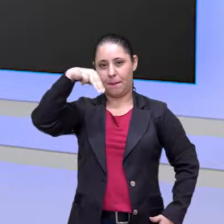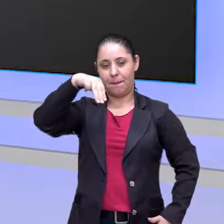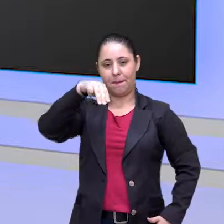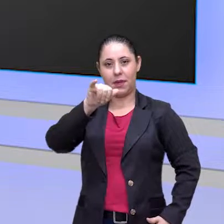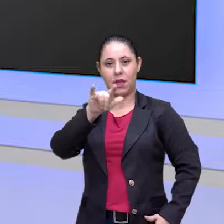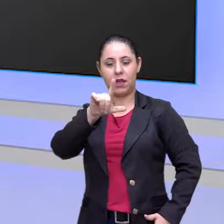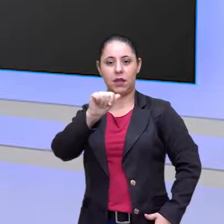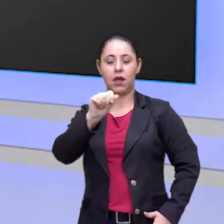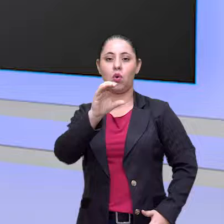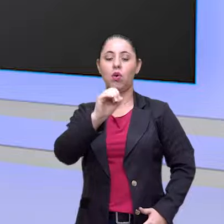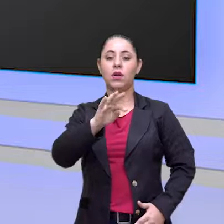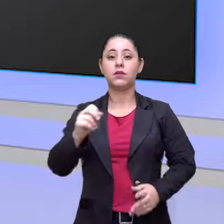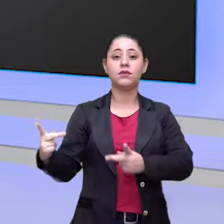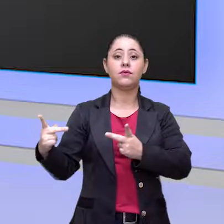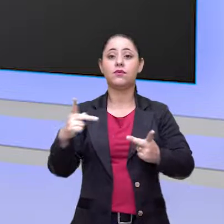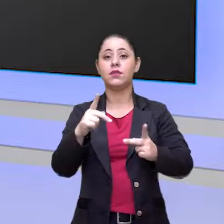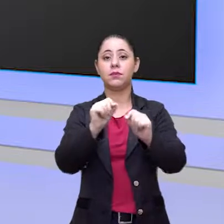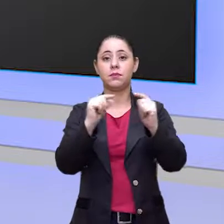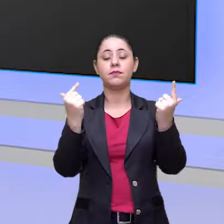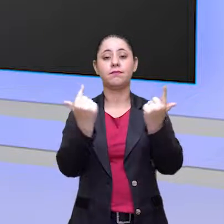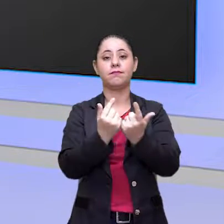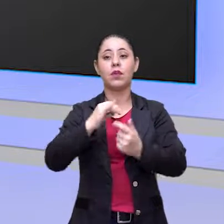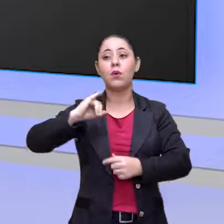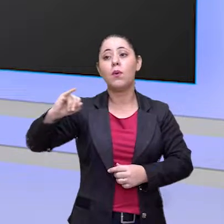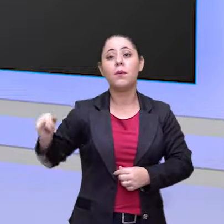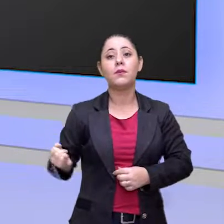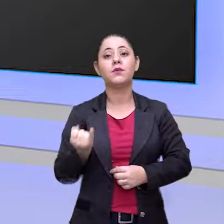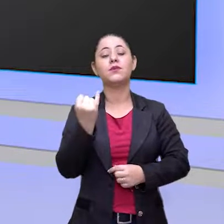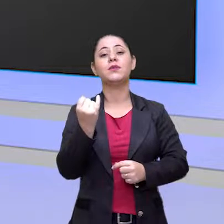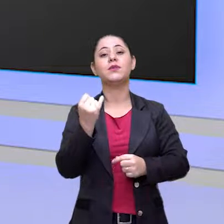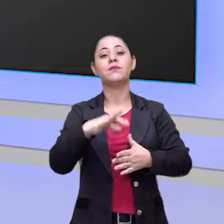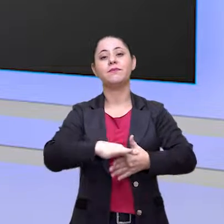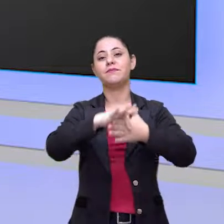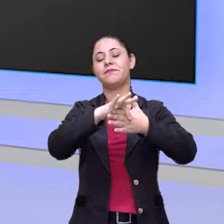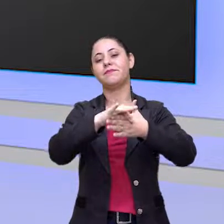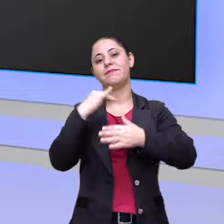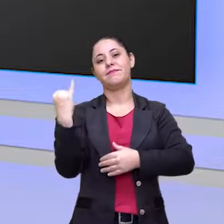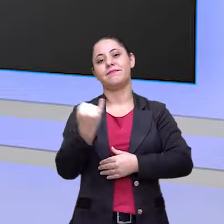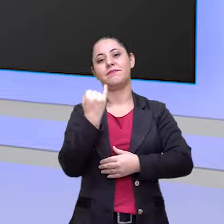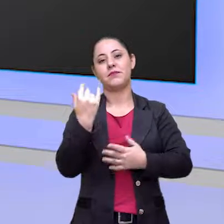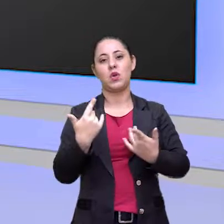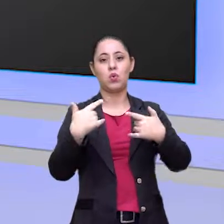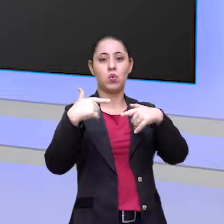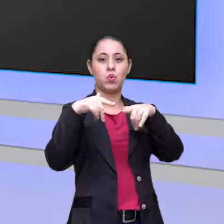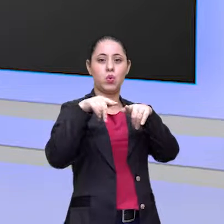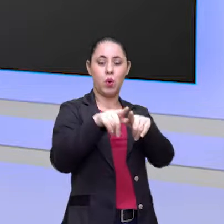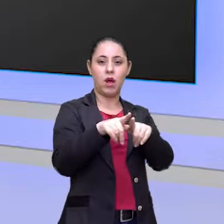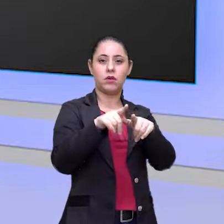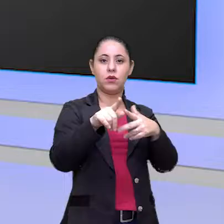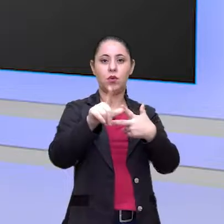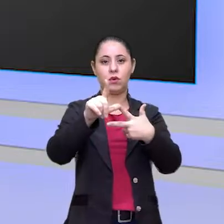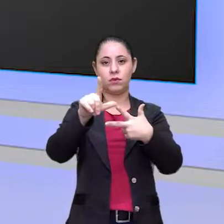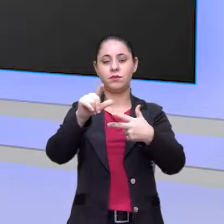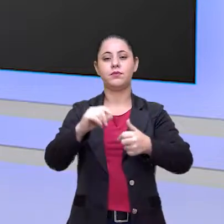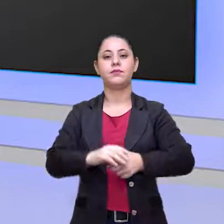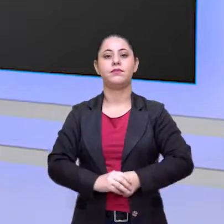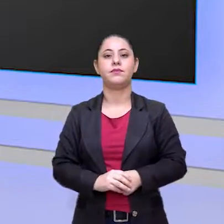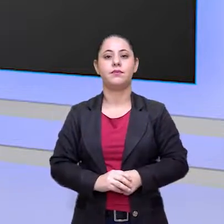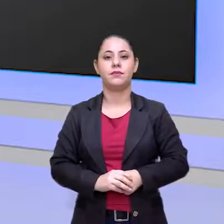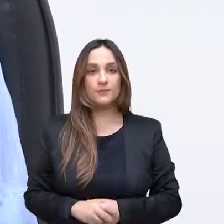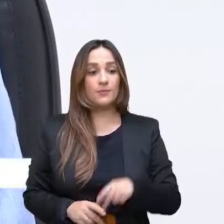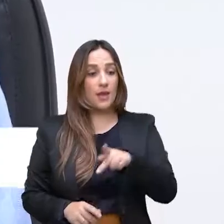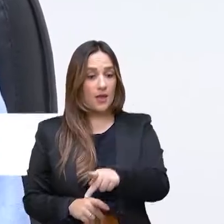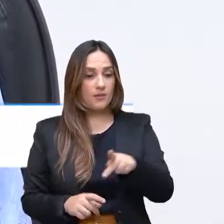do Oeste, realizou visita a Lemes. Na oportunidade, destacou a importância da integração com o